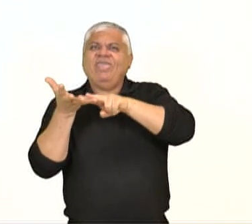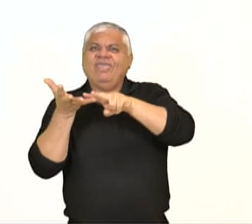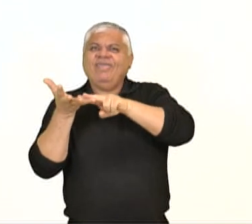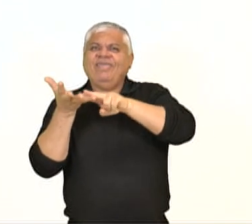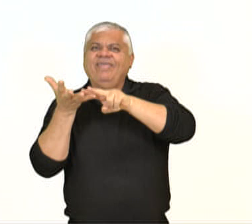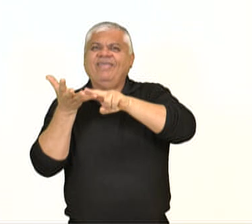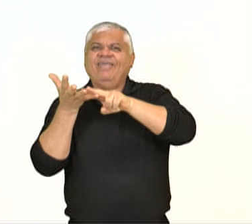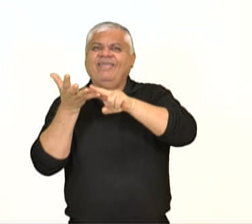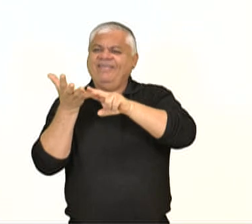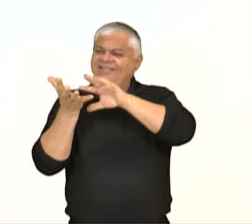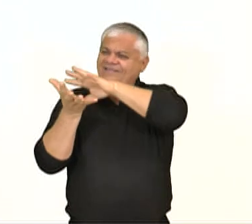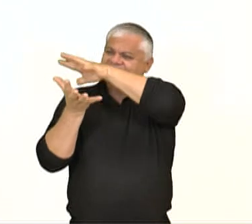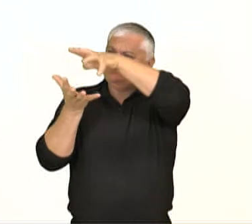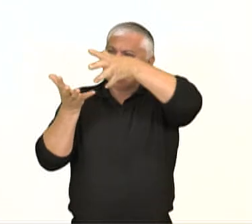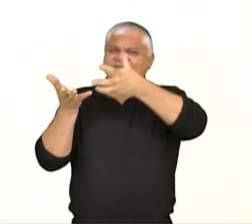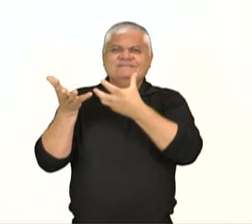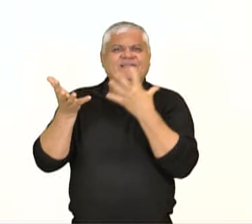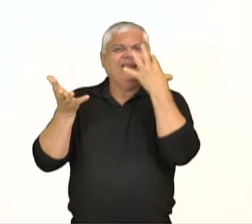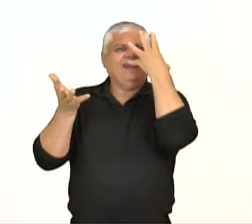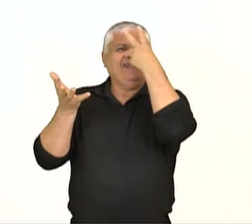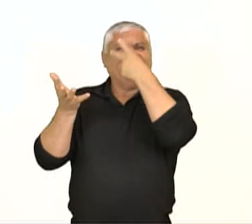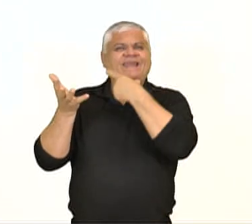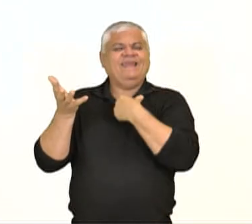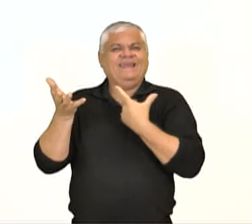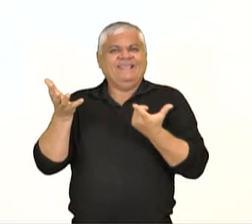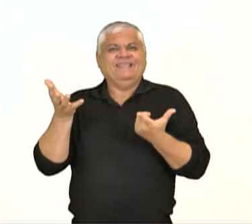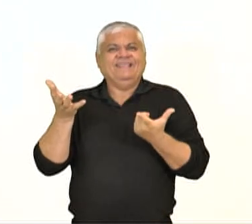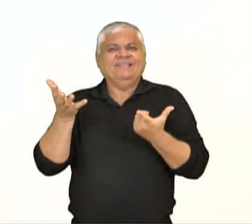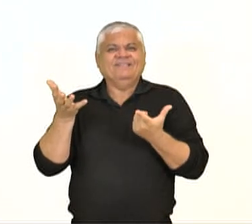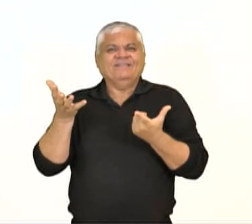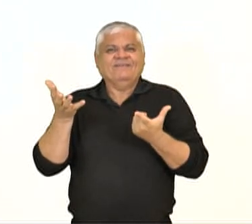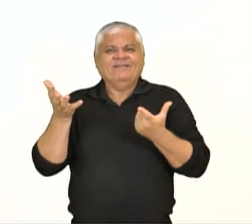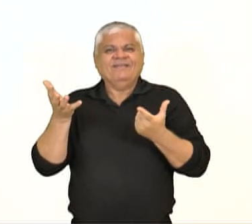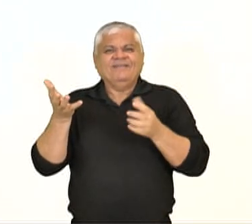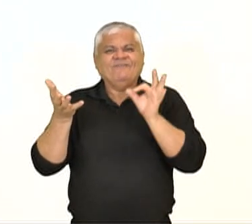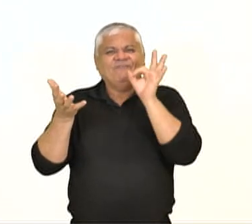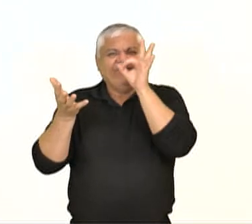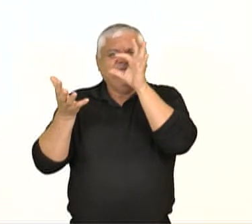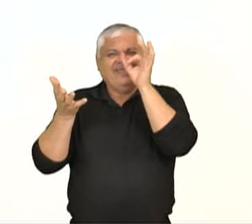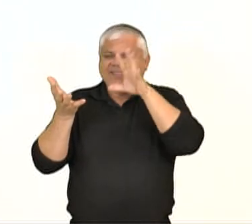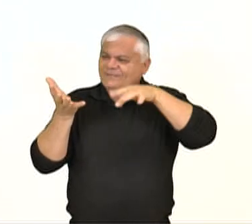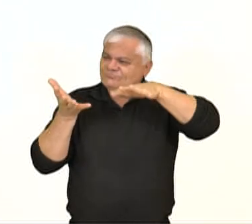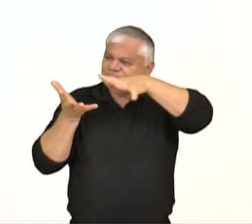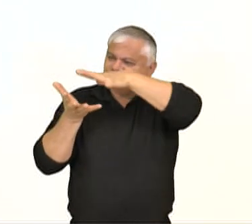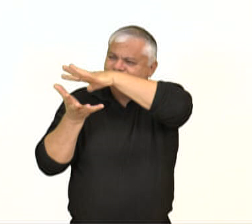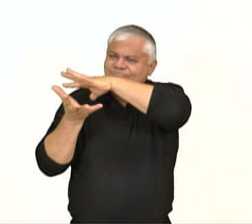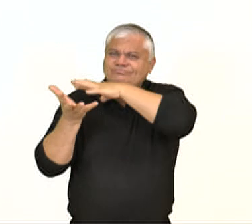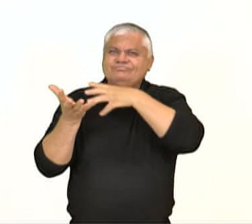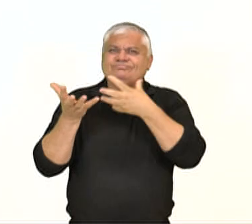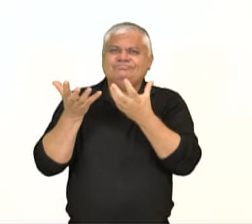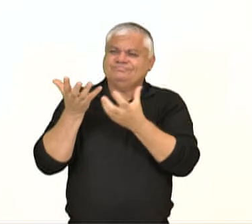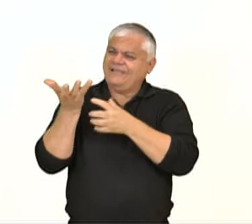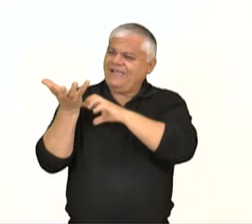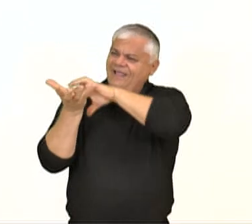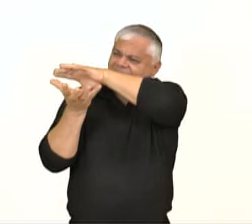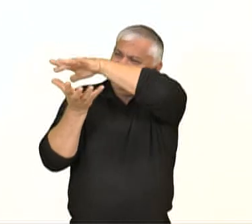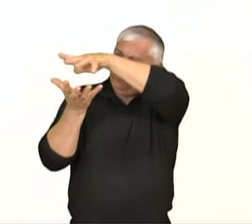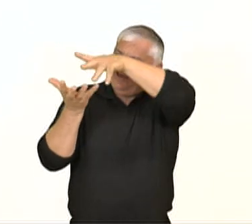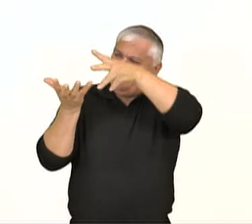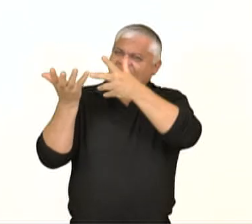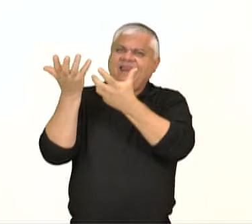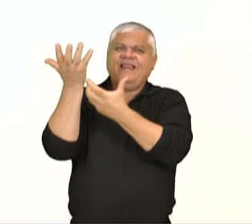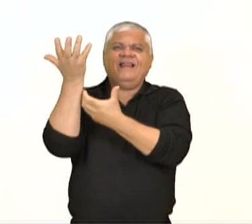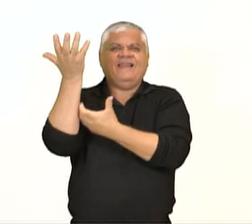a pigmentação esverdeada para a planta. É isso mesmo. Você sabia que nós podemos fazer uma analogia com o ser